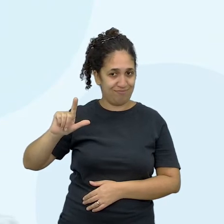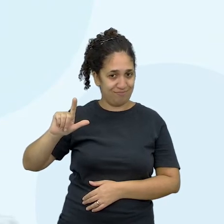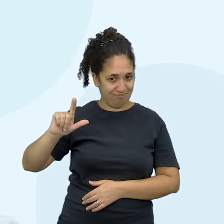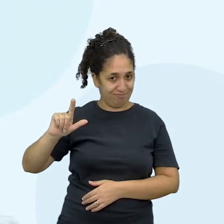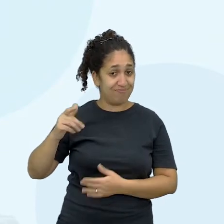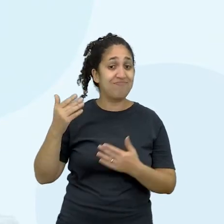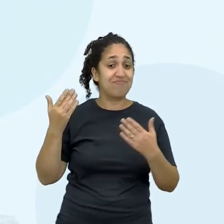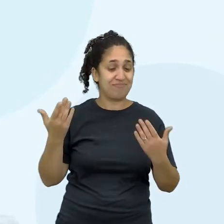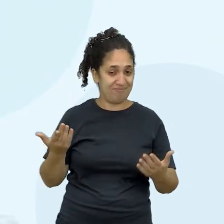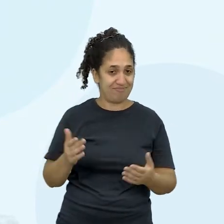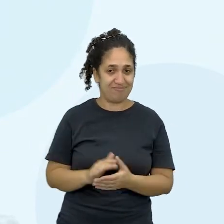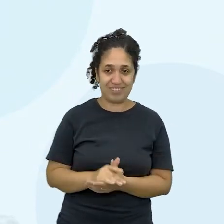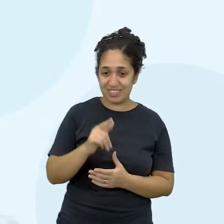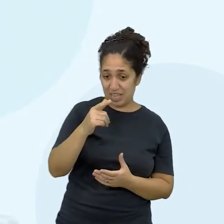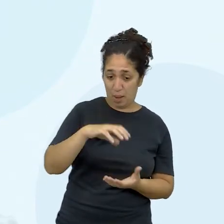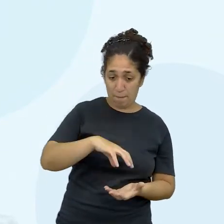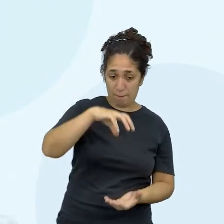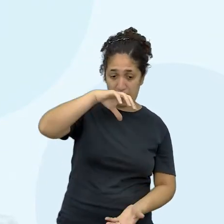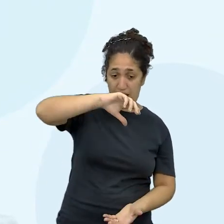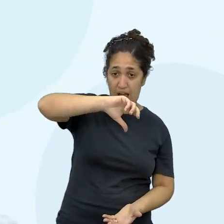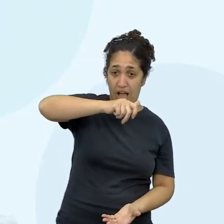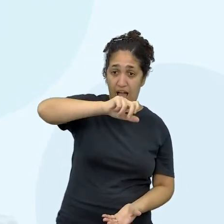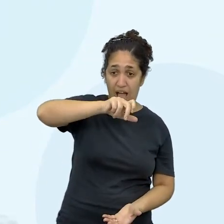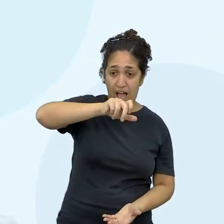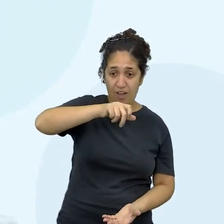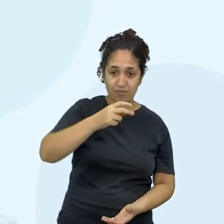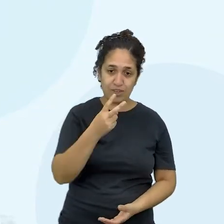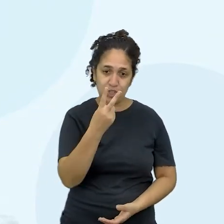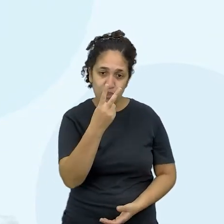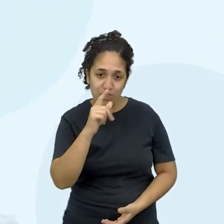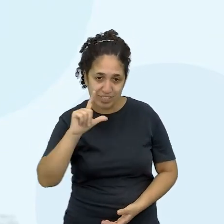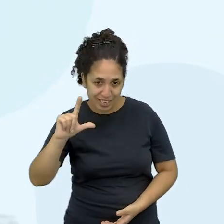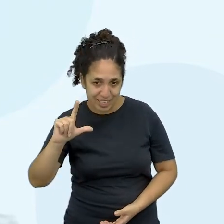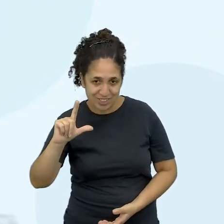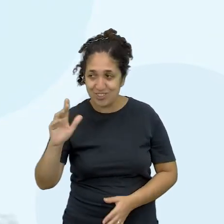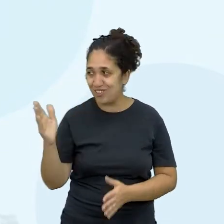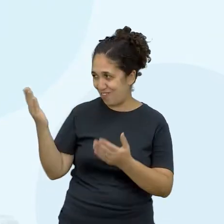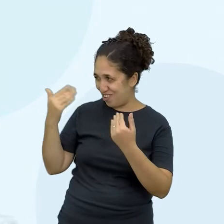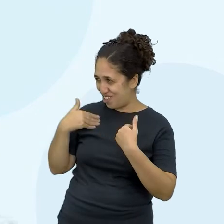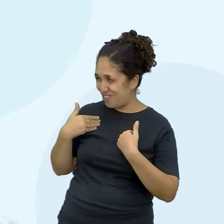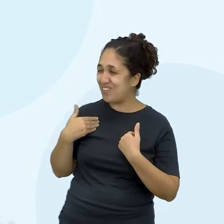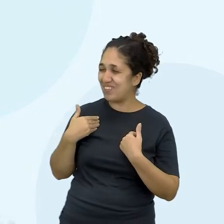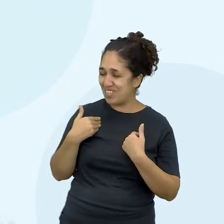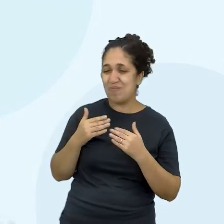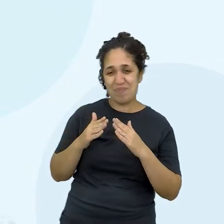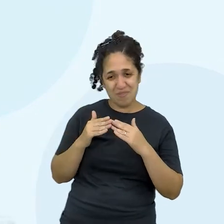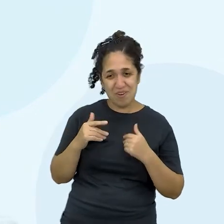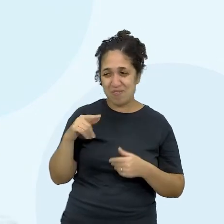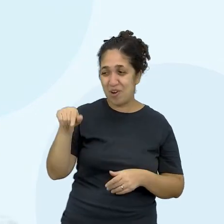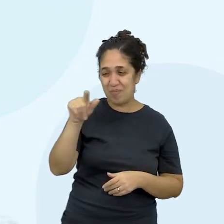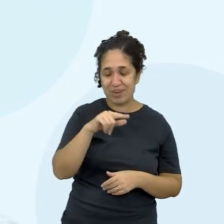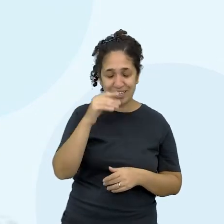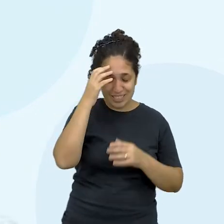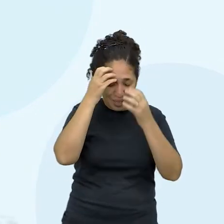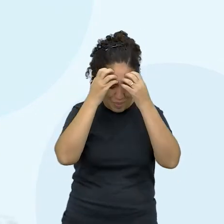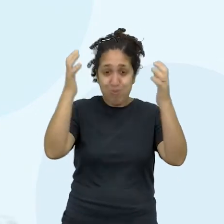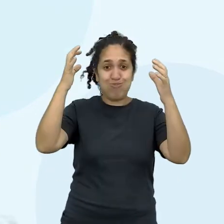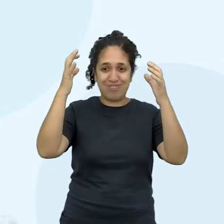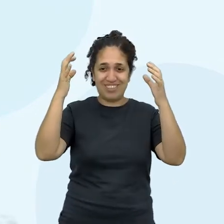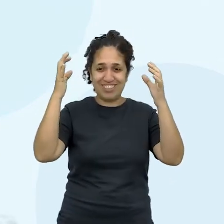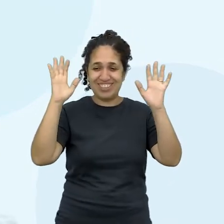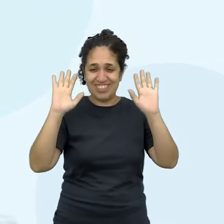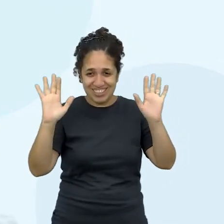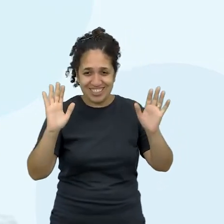Ou seja, se a minha garrafa tinha 2 litros, volta para mim um minutinho só aqui, só para o pessoal explodir a cabeça.